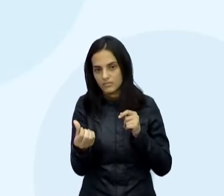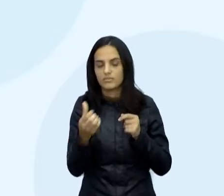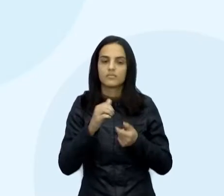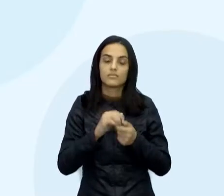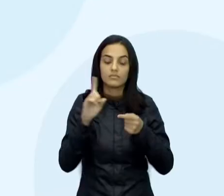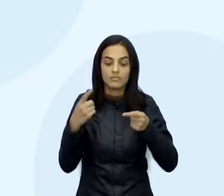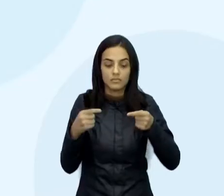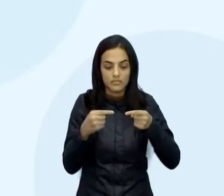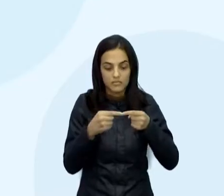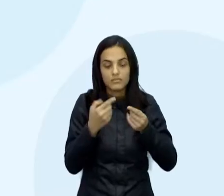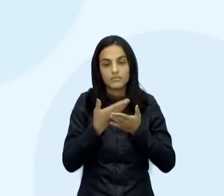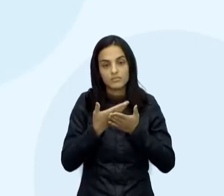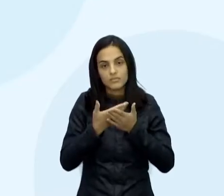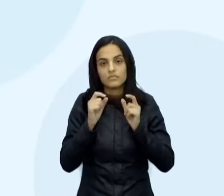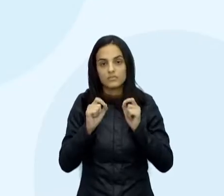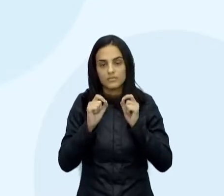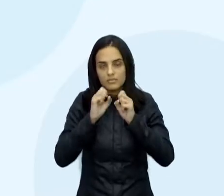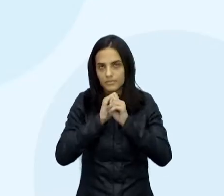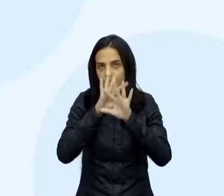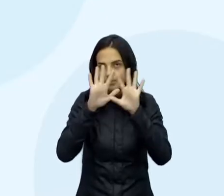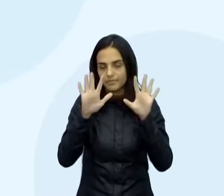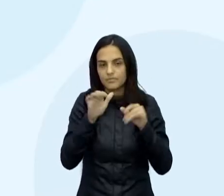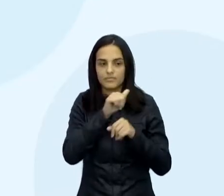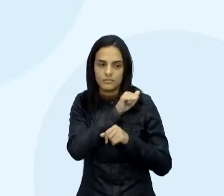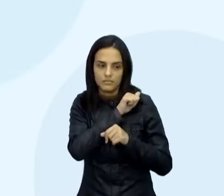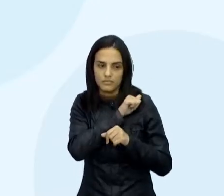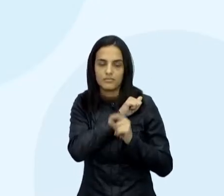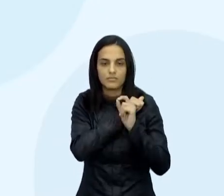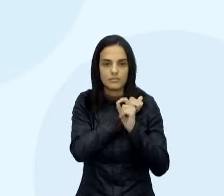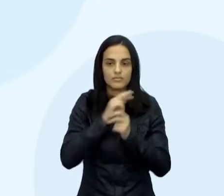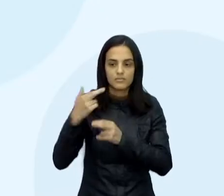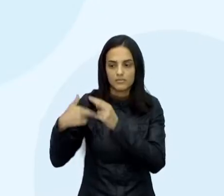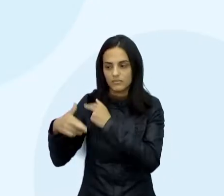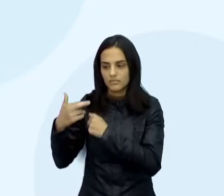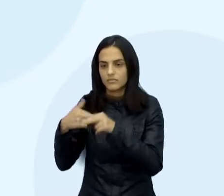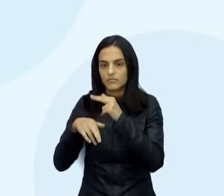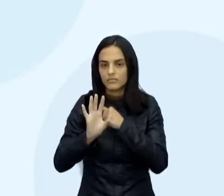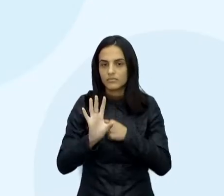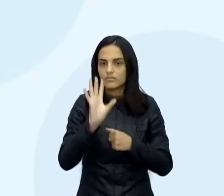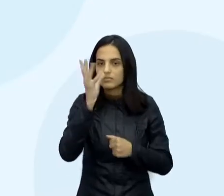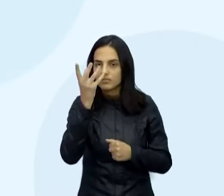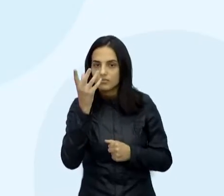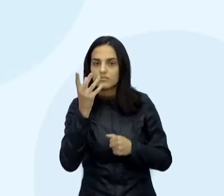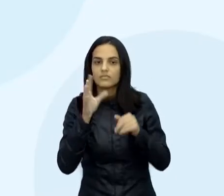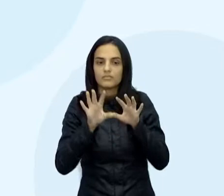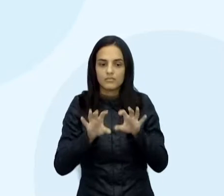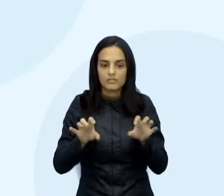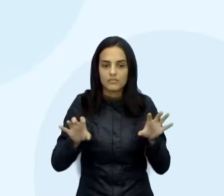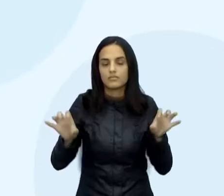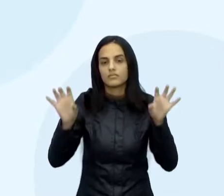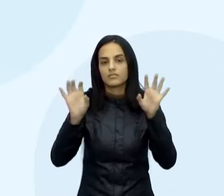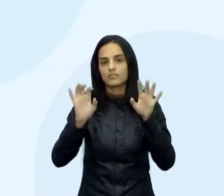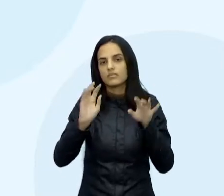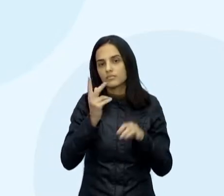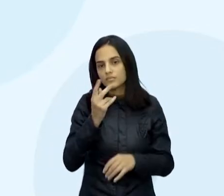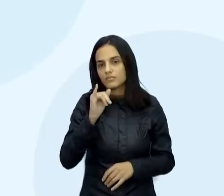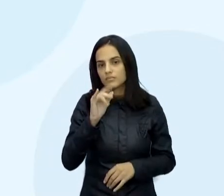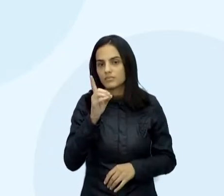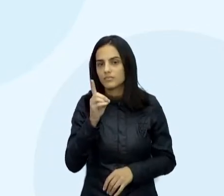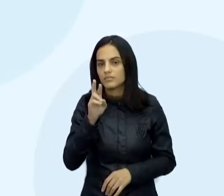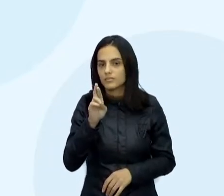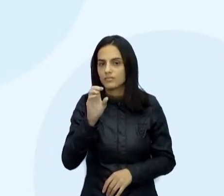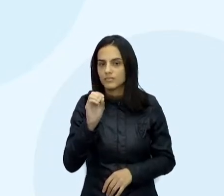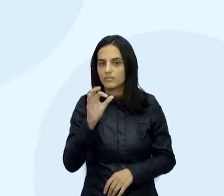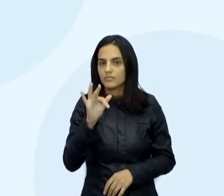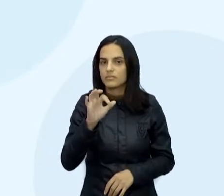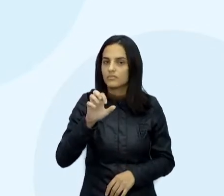O objetivo é deixar claro para os estudantes que as relações que acontecem entre a atmosfera, a hidrosfera e a litosfera